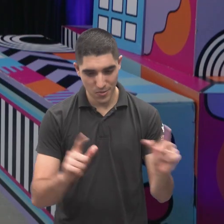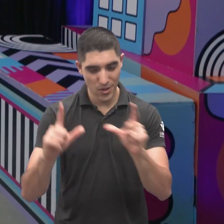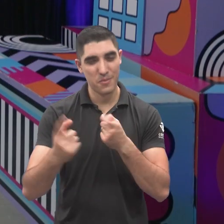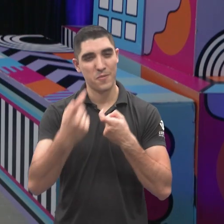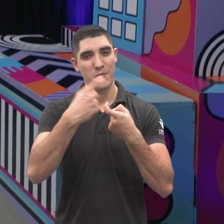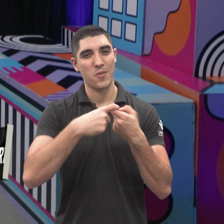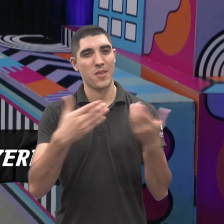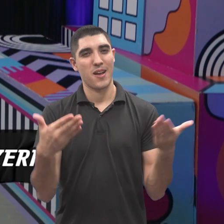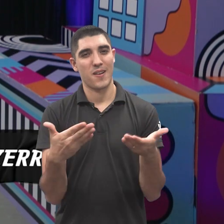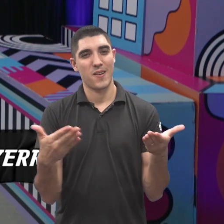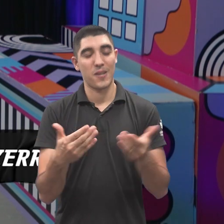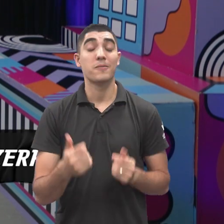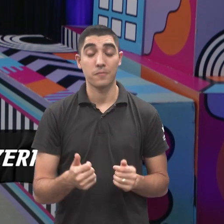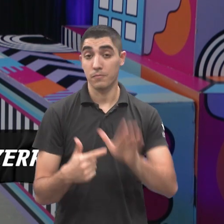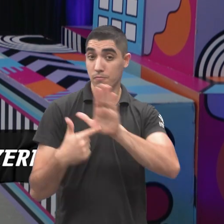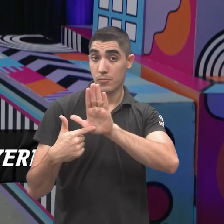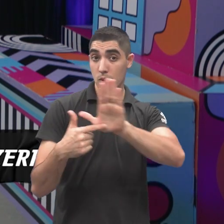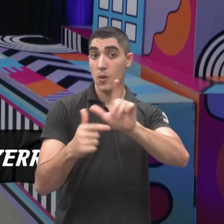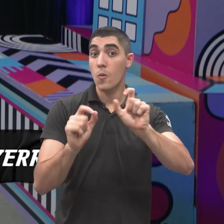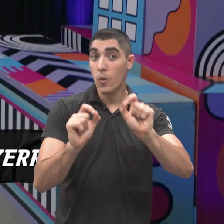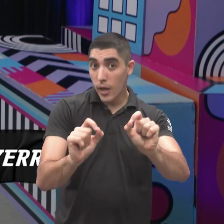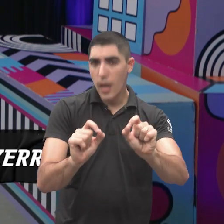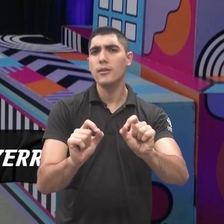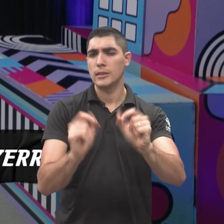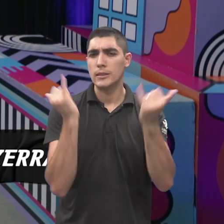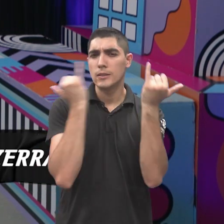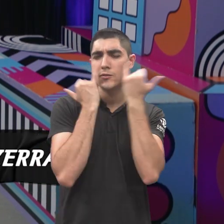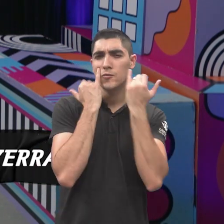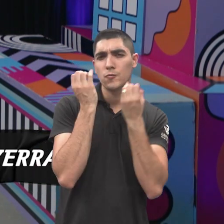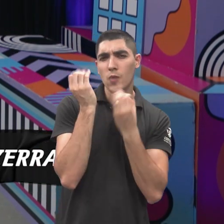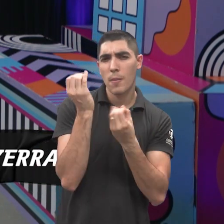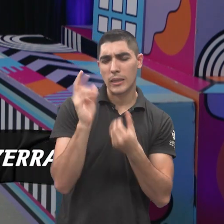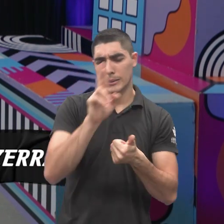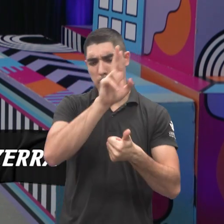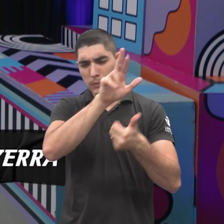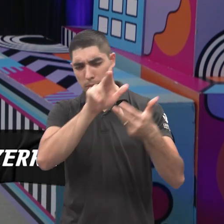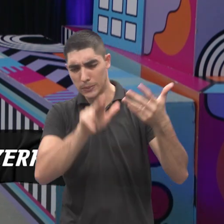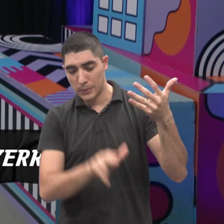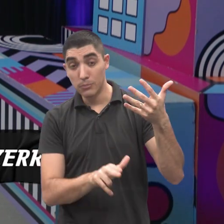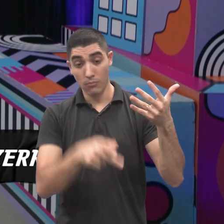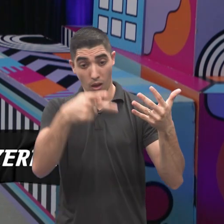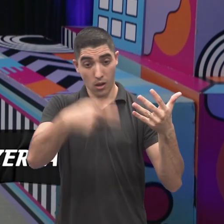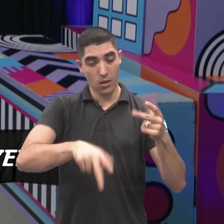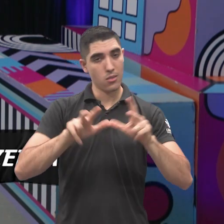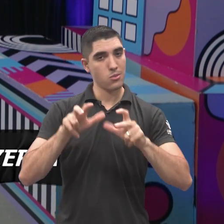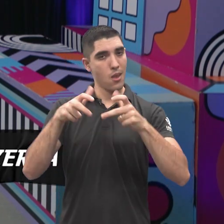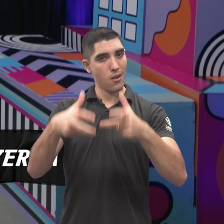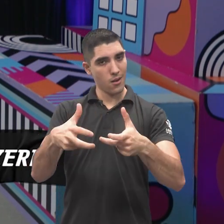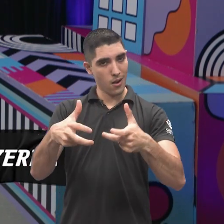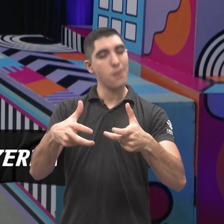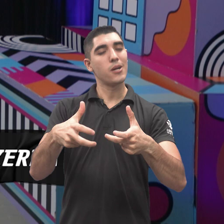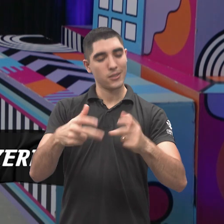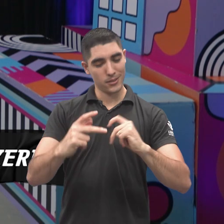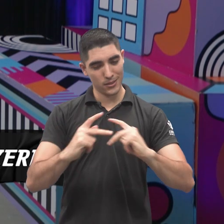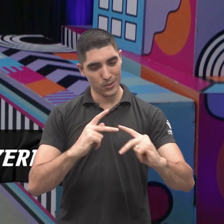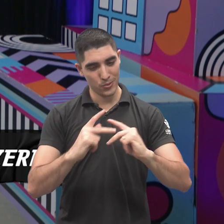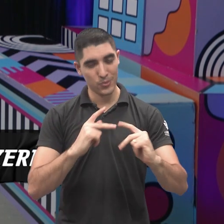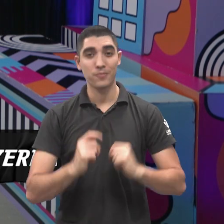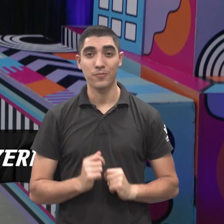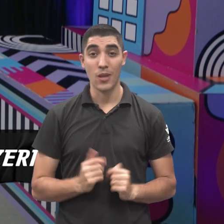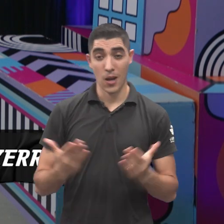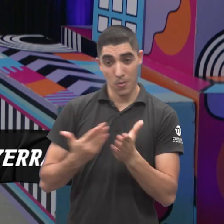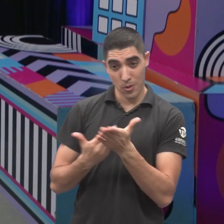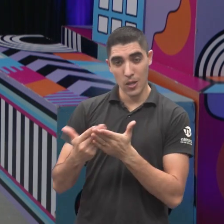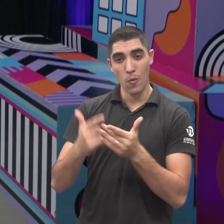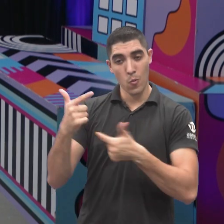Estamos de volta com Tá Ligado na Cidade. E agora é hora de ficar muito bem informado sobre as principais discussões na Câmara Municipal de São